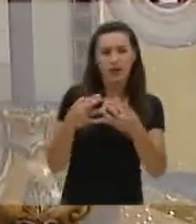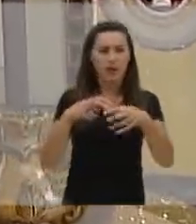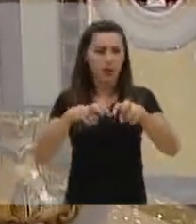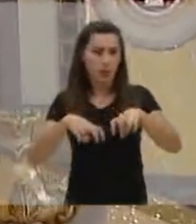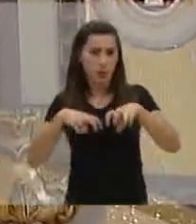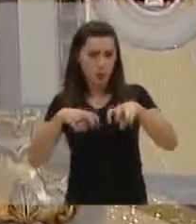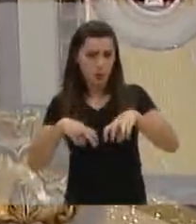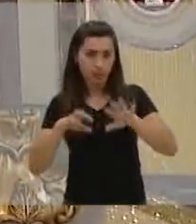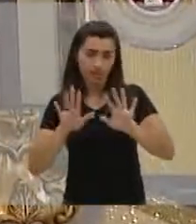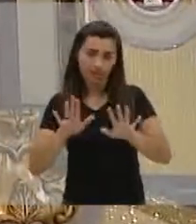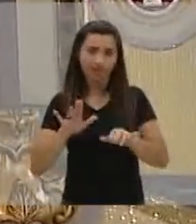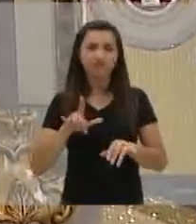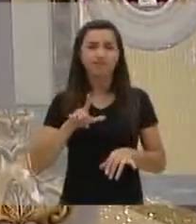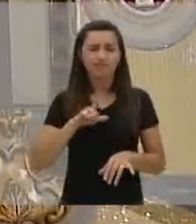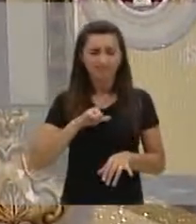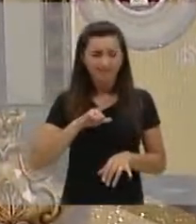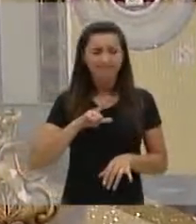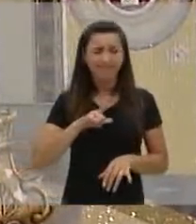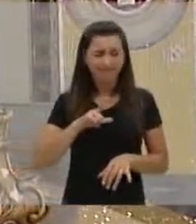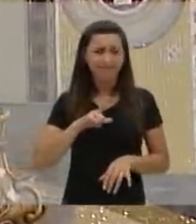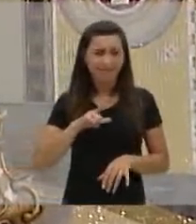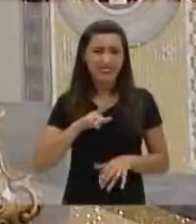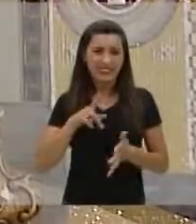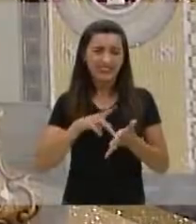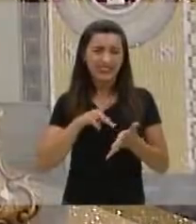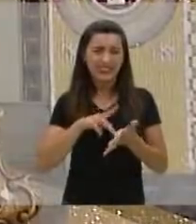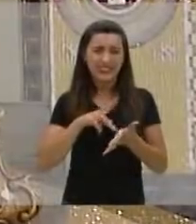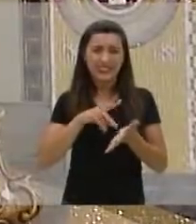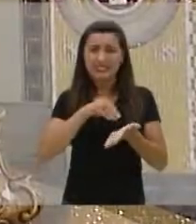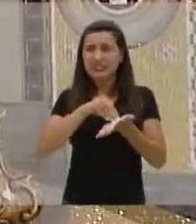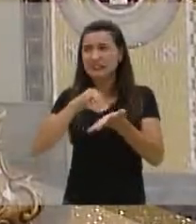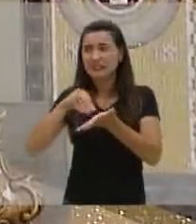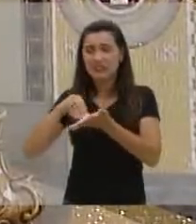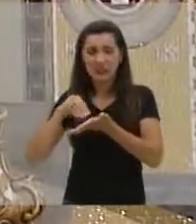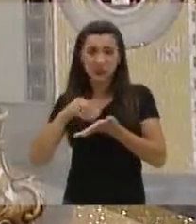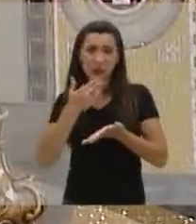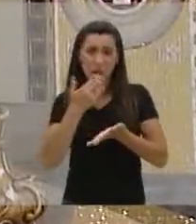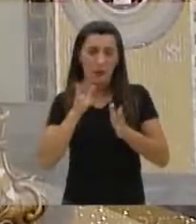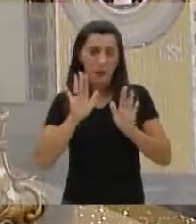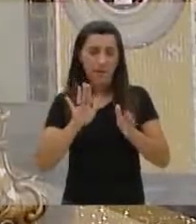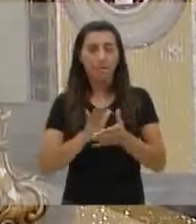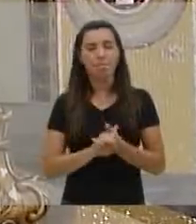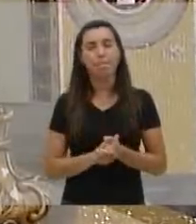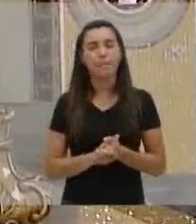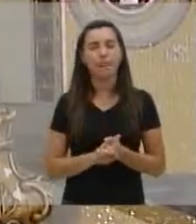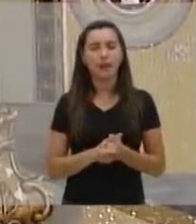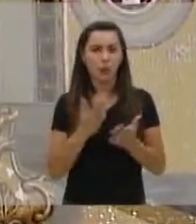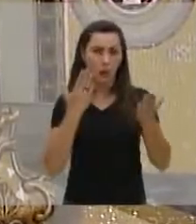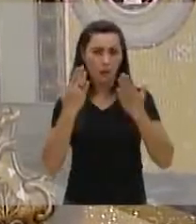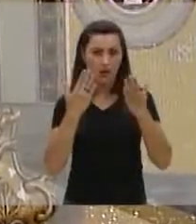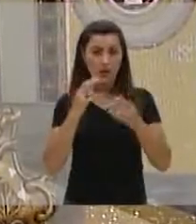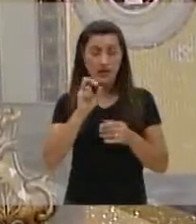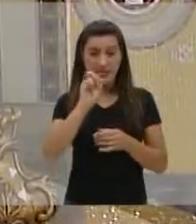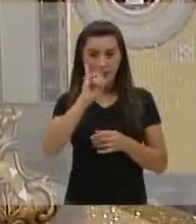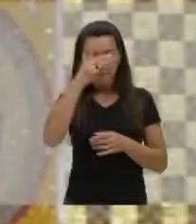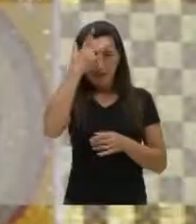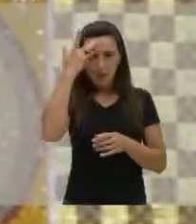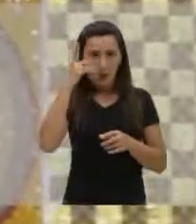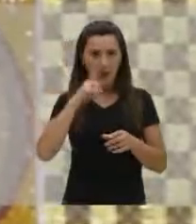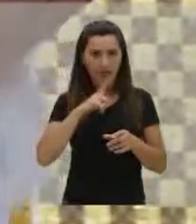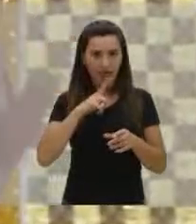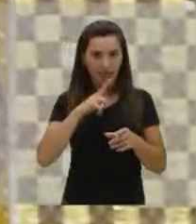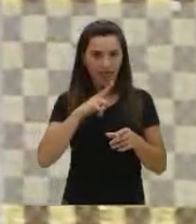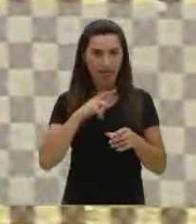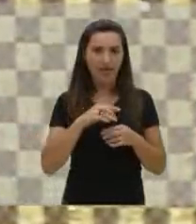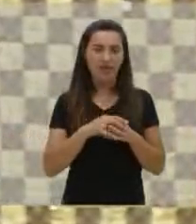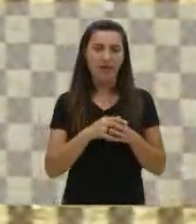estamos vivendo tanta carência de comida, mas se uma pessoa tem um pacotinho de milho,